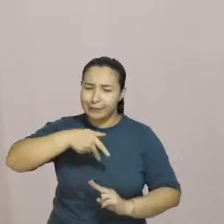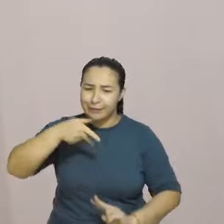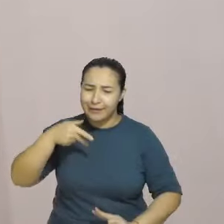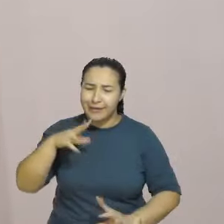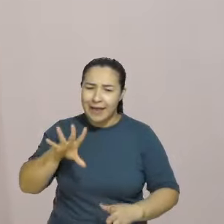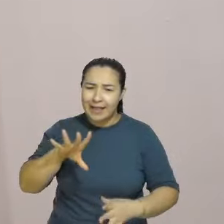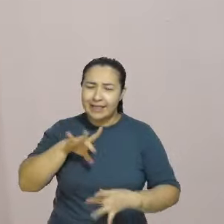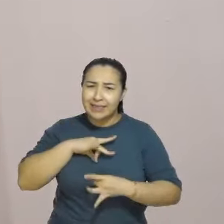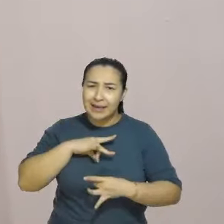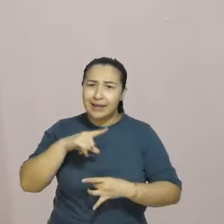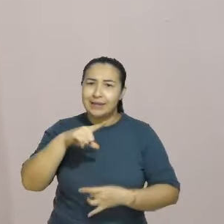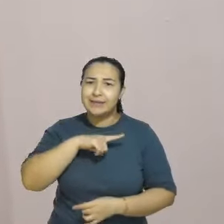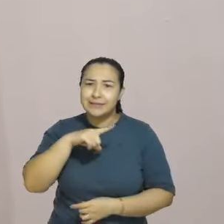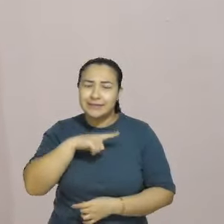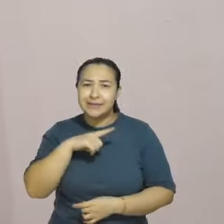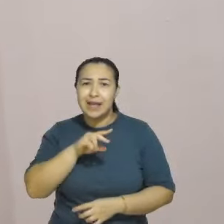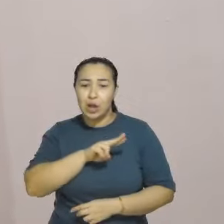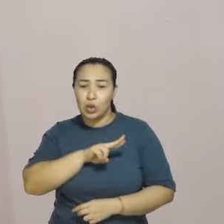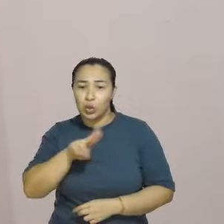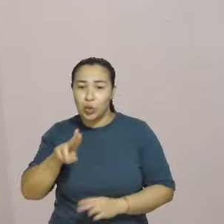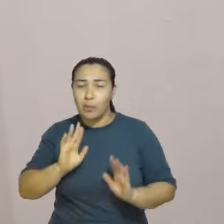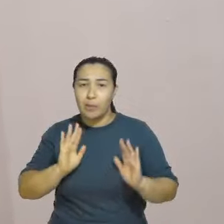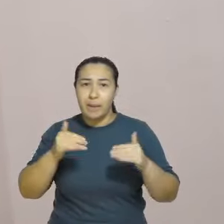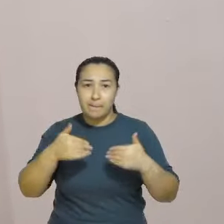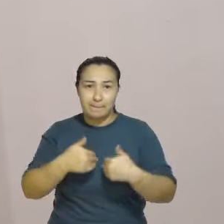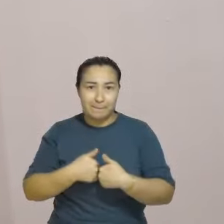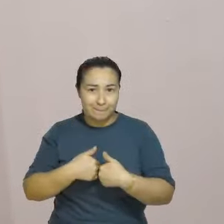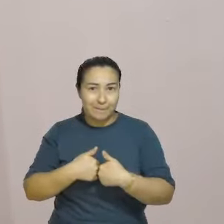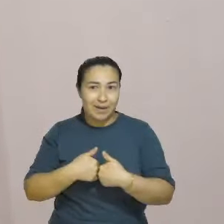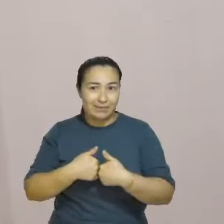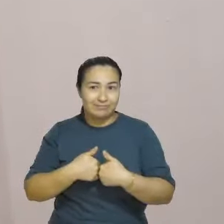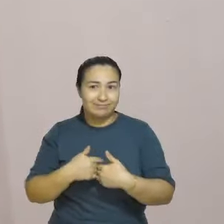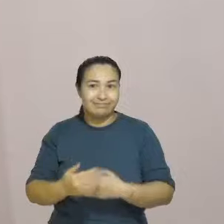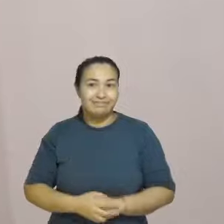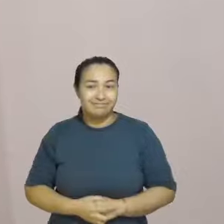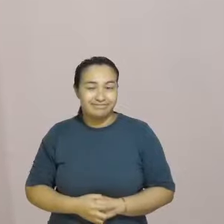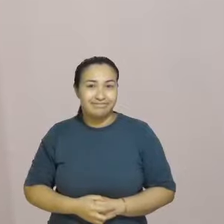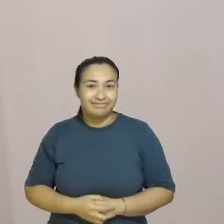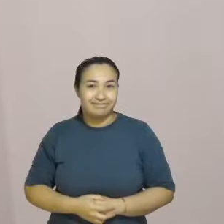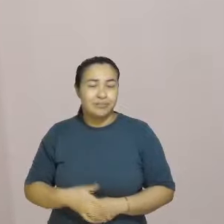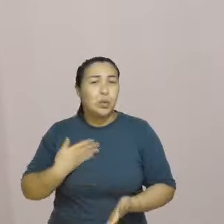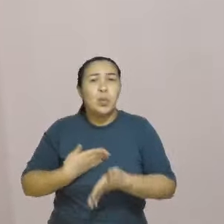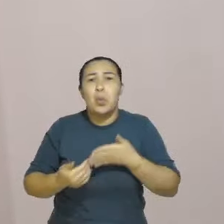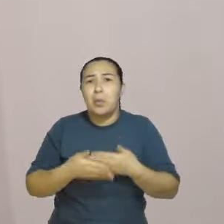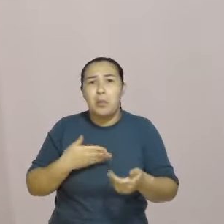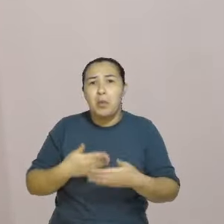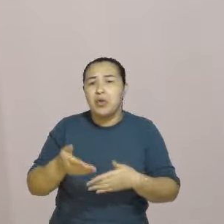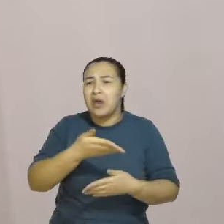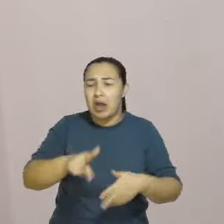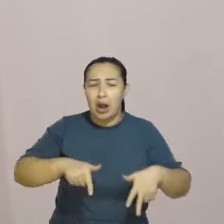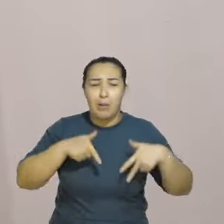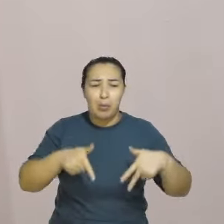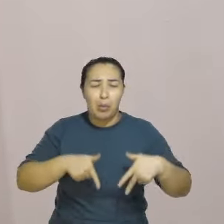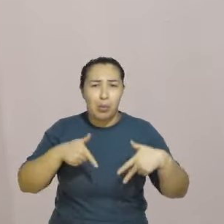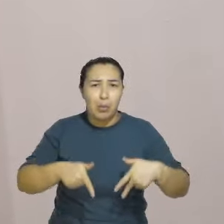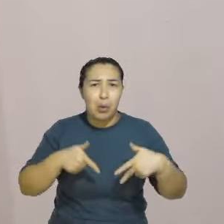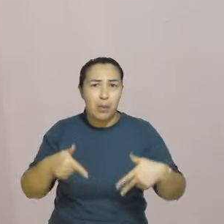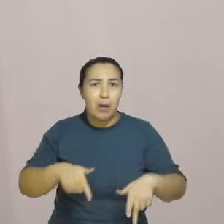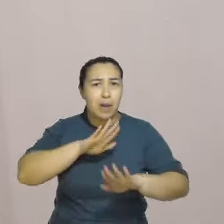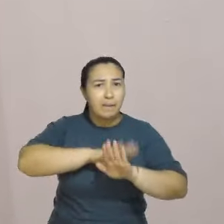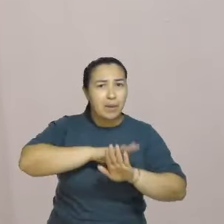o nome das APAES, que têm um histórico de trabalho conjuntamente, independente da militância política, independente